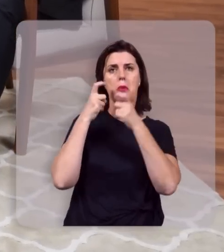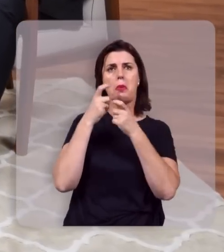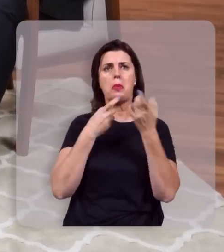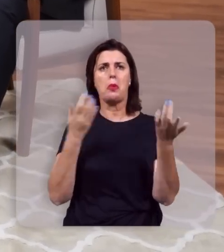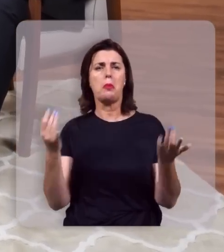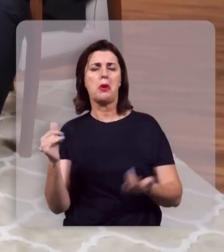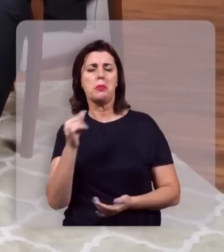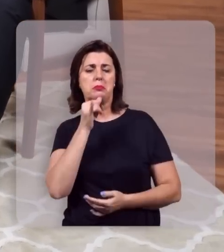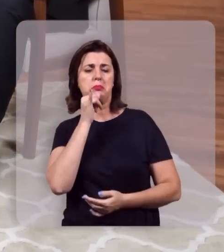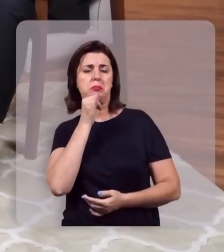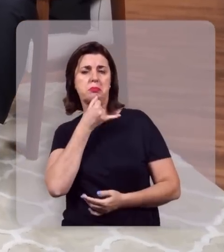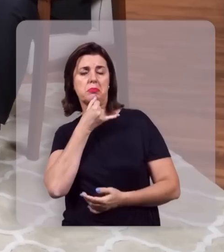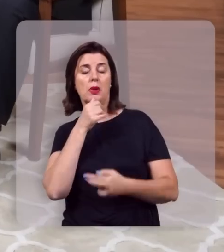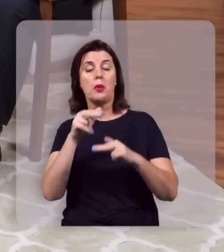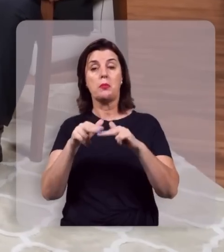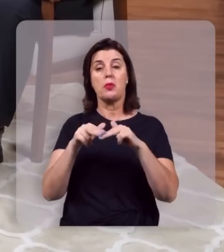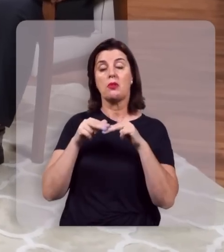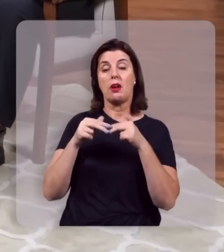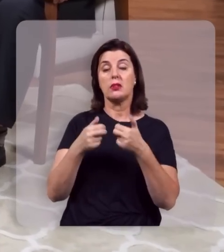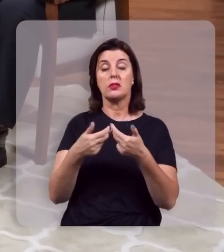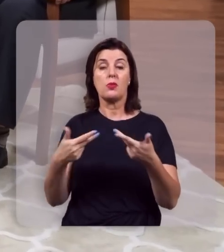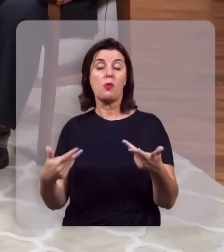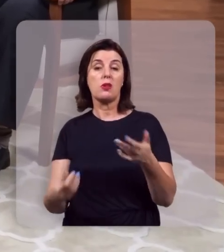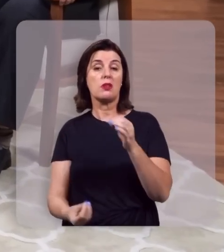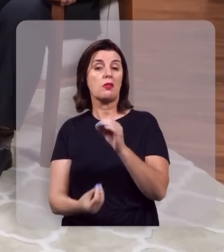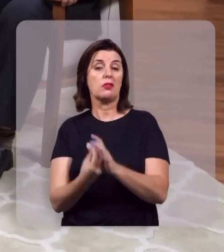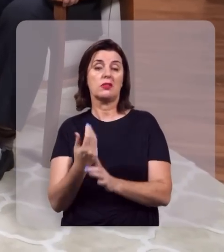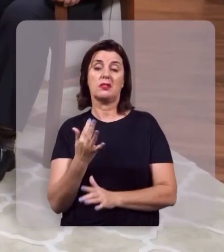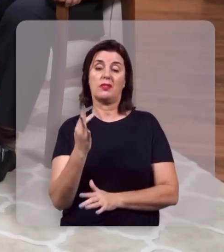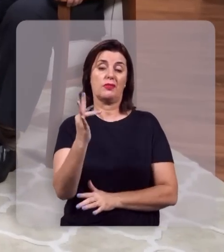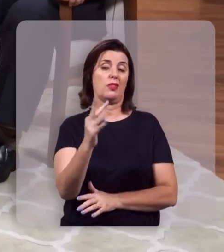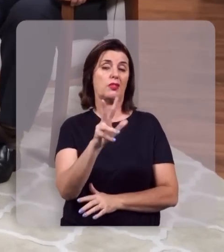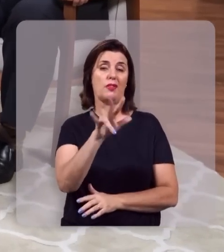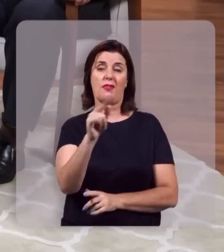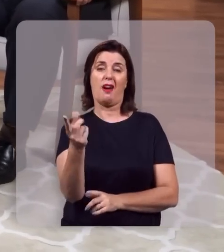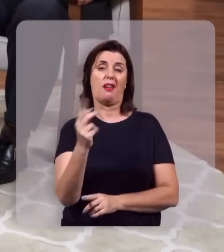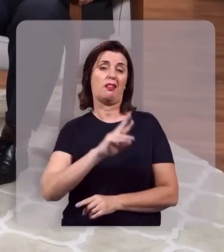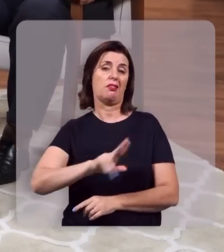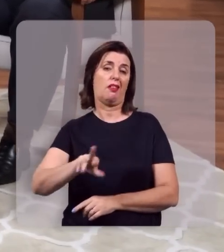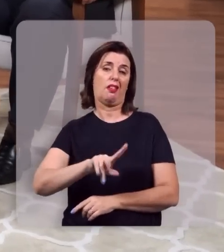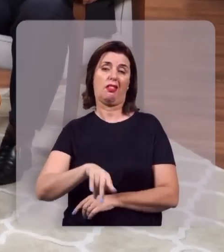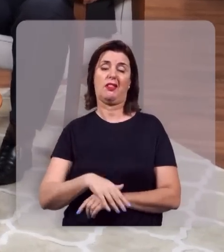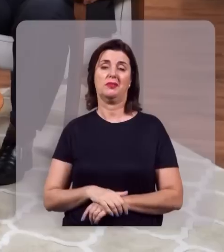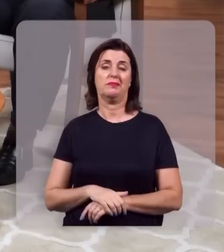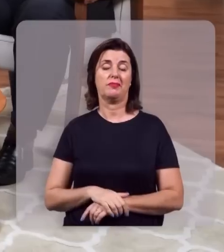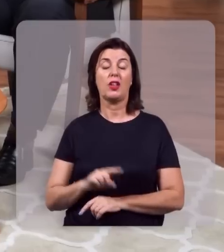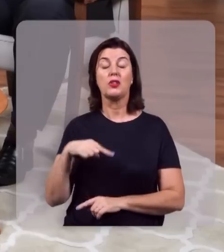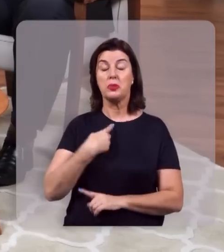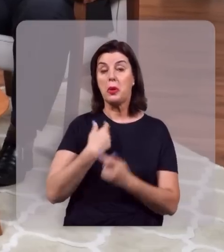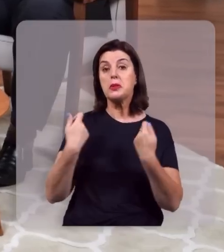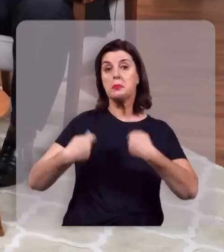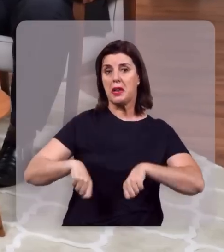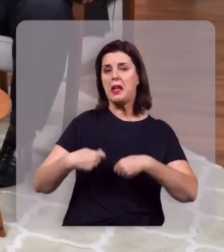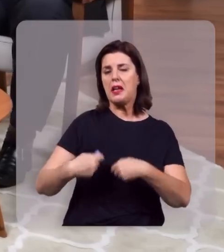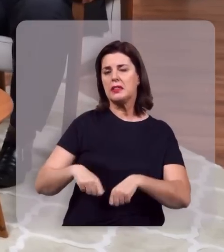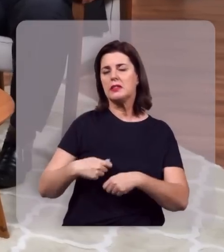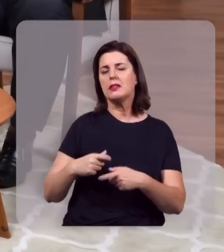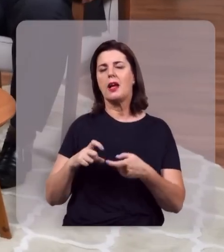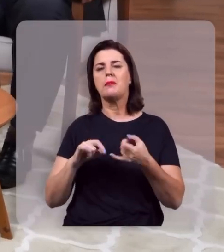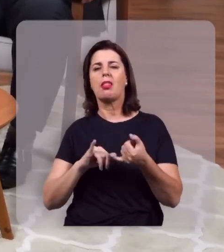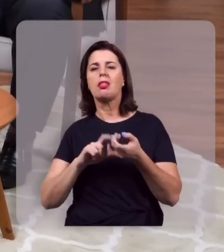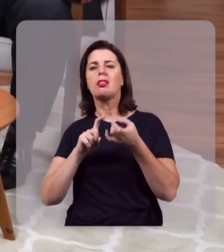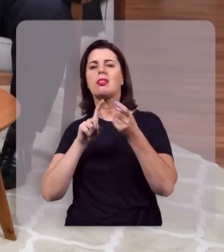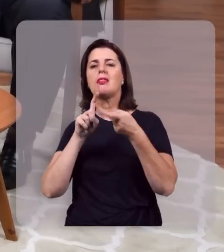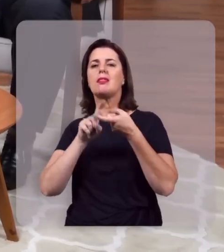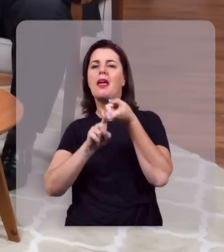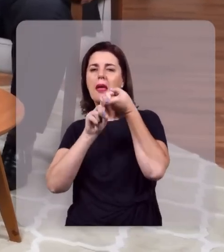se frustrando diante de algumas situações que nunca irão acontecer. Nós precisamos depender